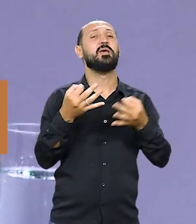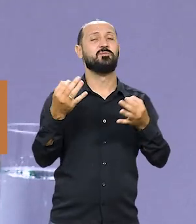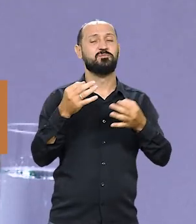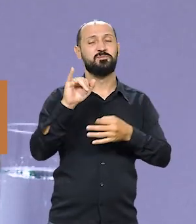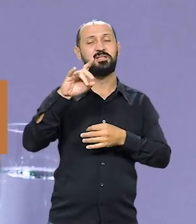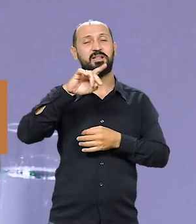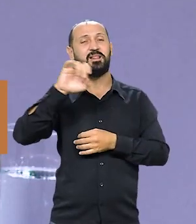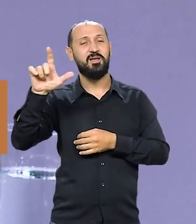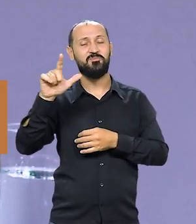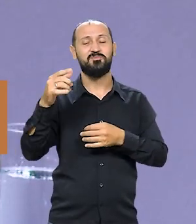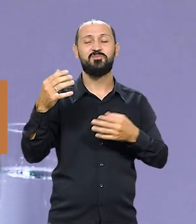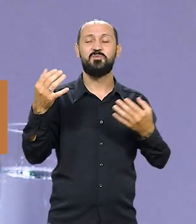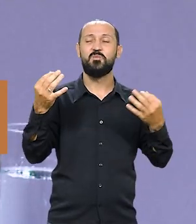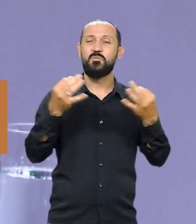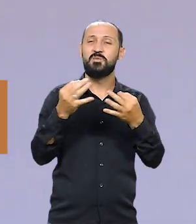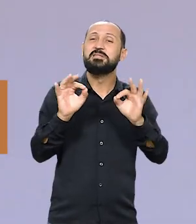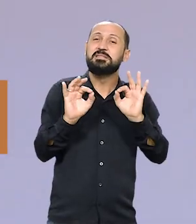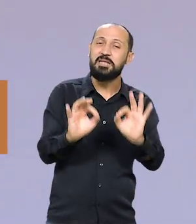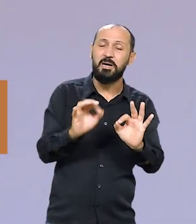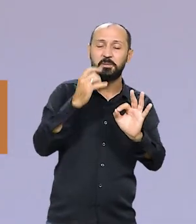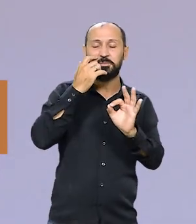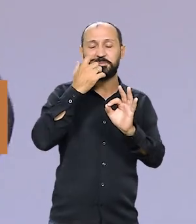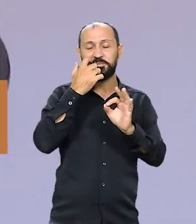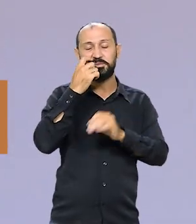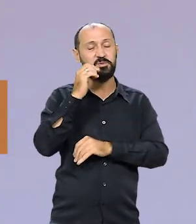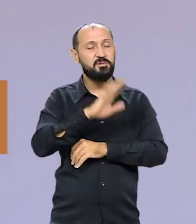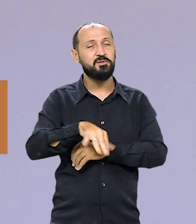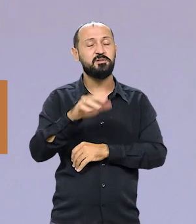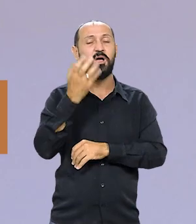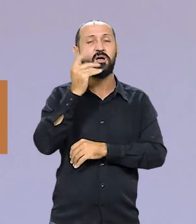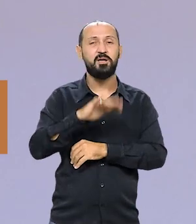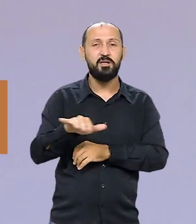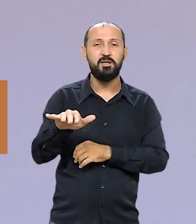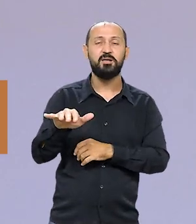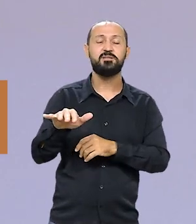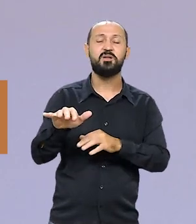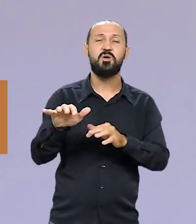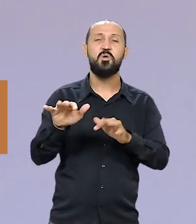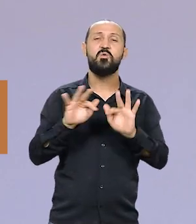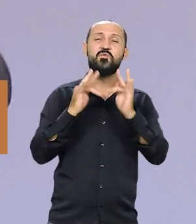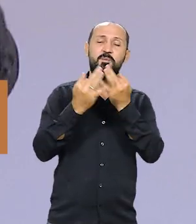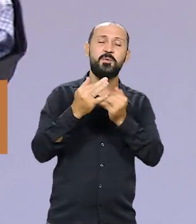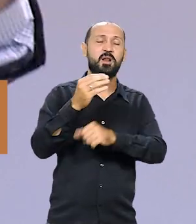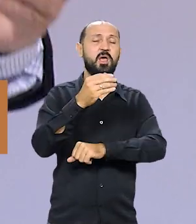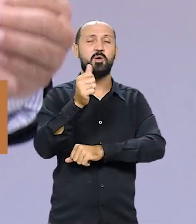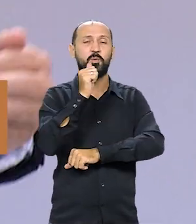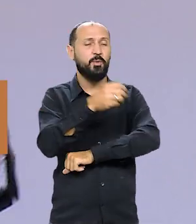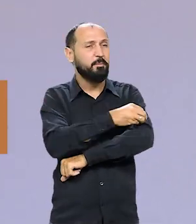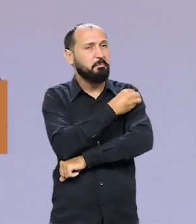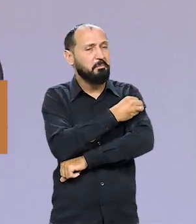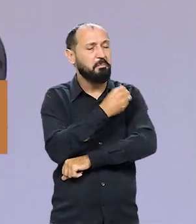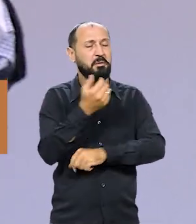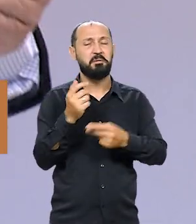o ideal, como o Estatuto ele vem e abrange tudo. Crianças com famílias alcoólatras e assim por diante,